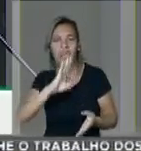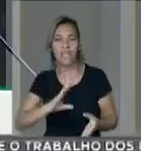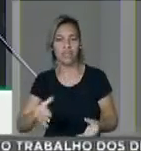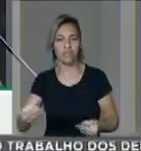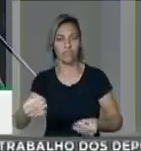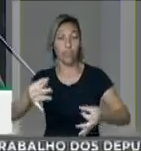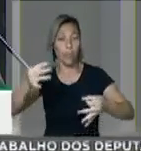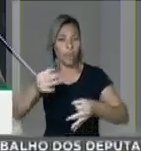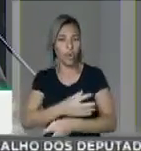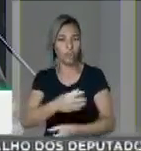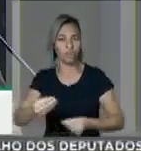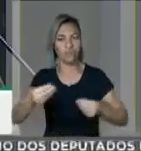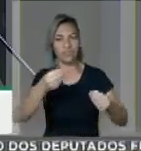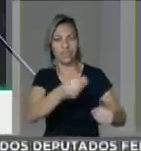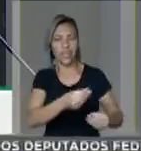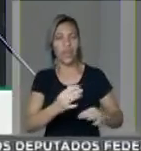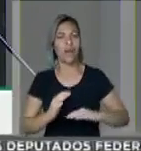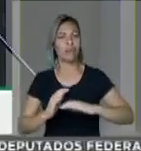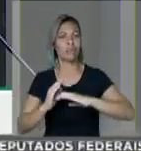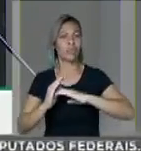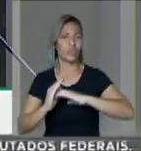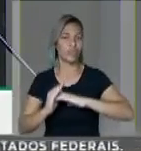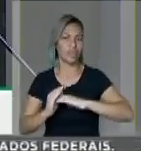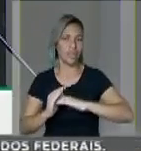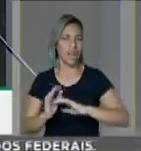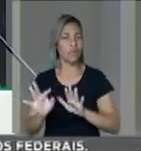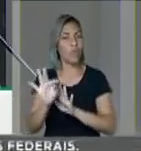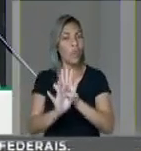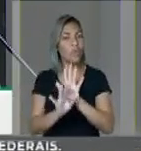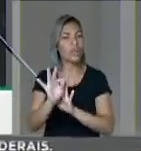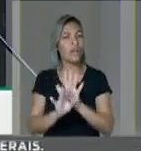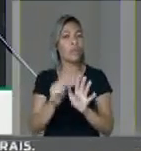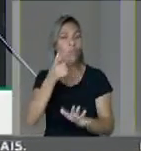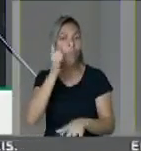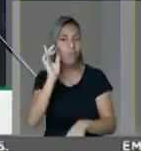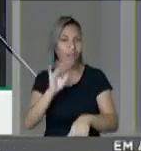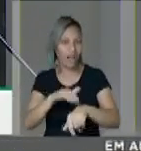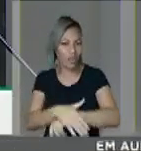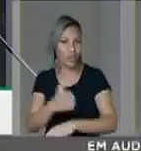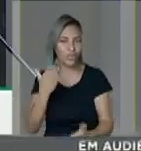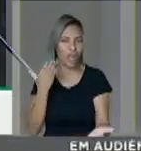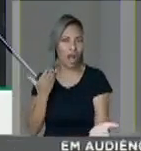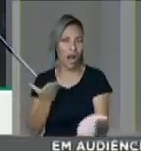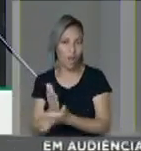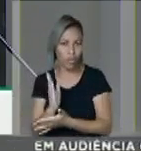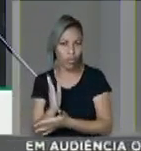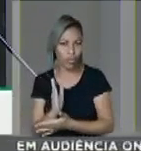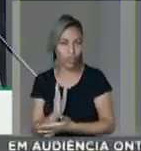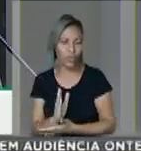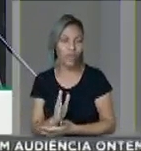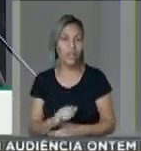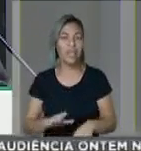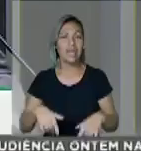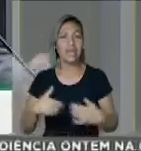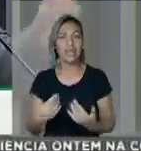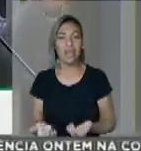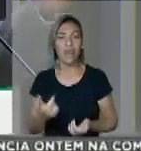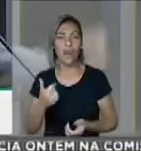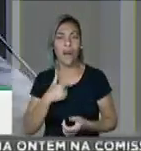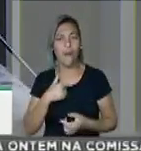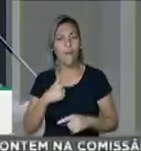enviando para o Senado Federal o texto que aqui foi aprovado na noite de ontem. Eu, portanto,